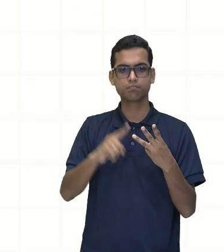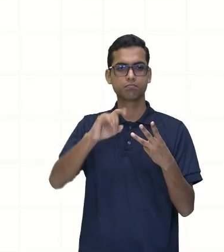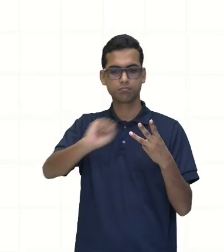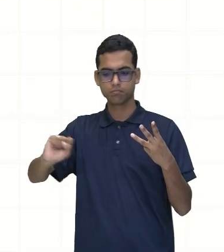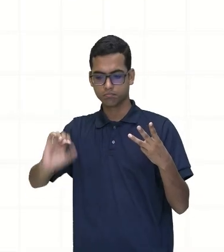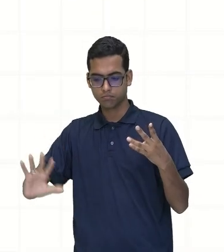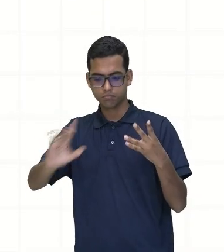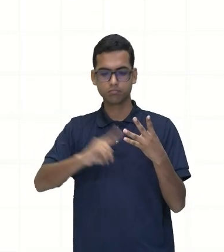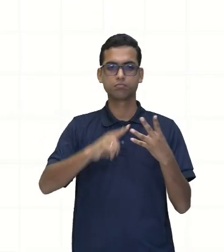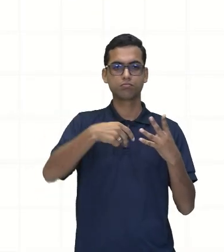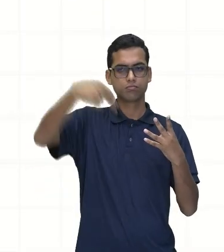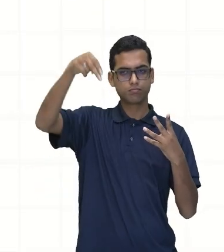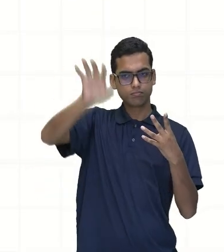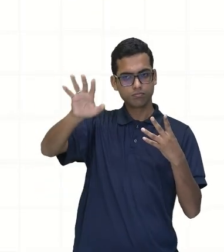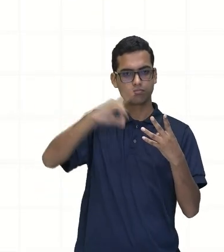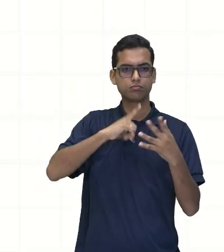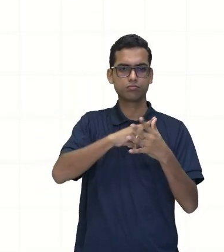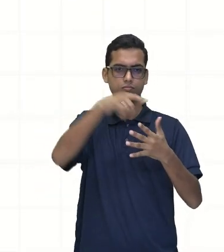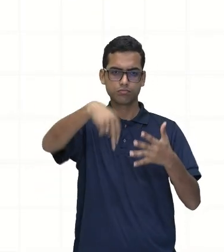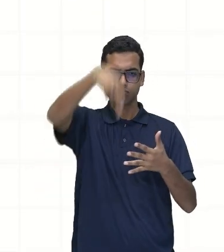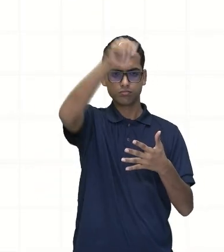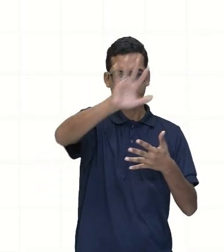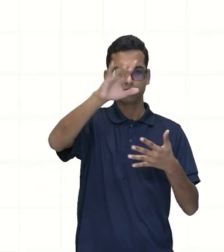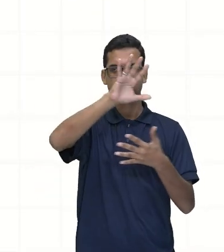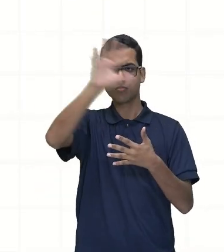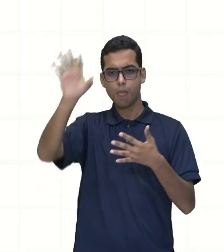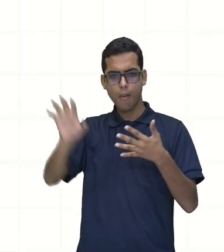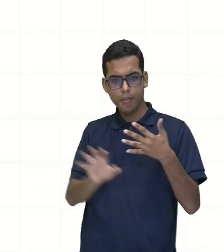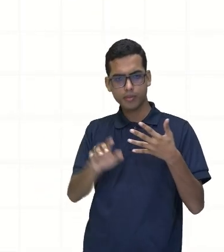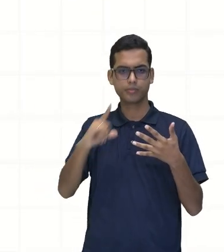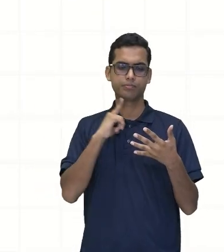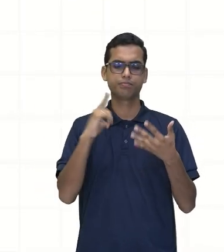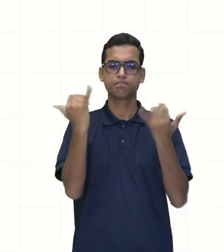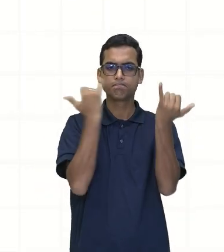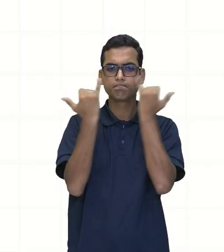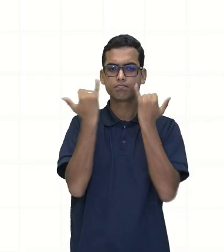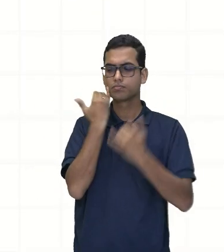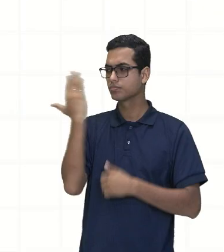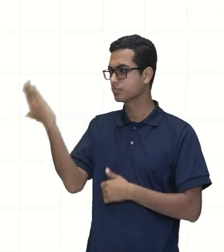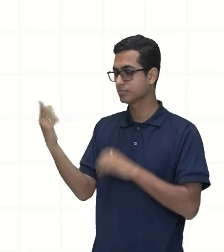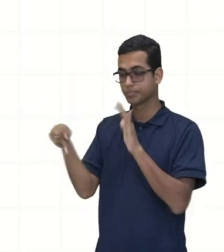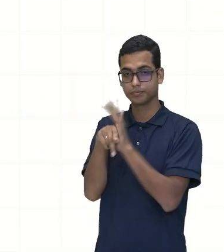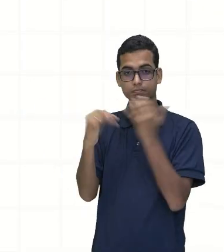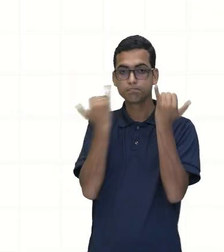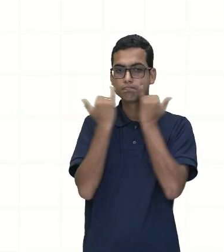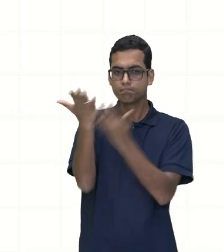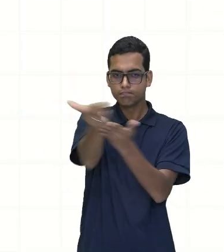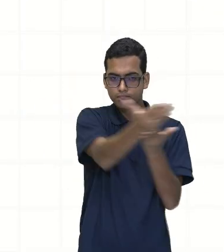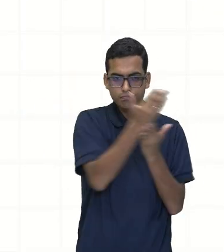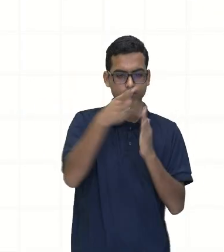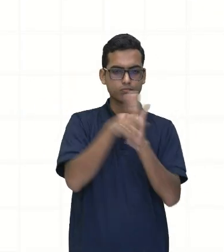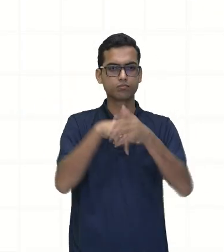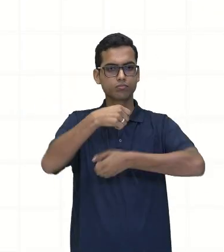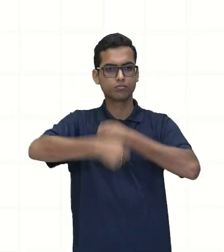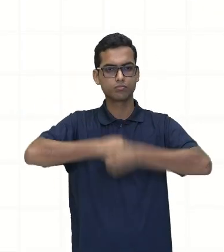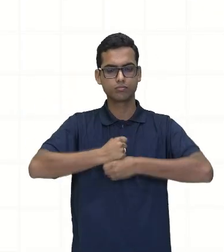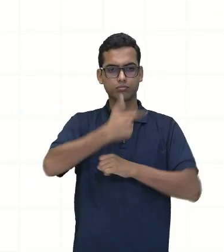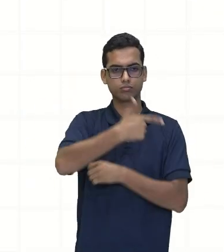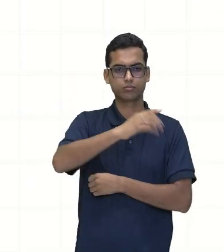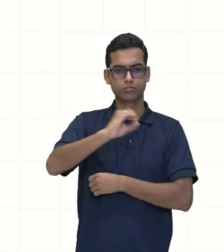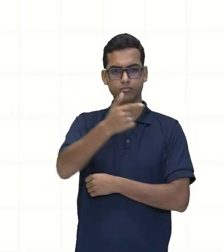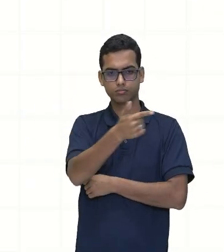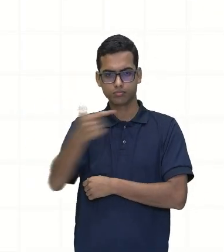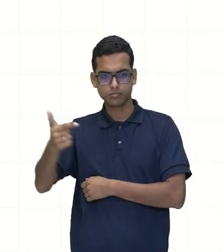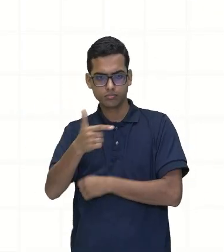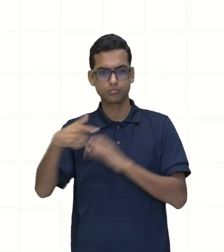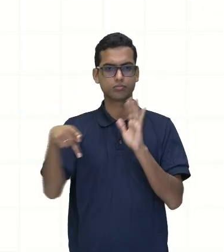dados referentes aí ao censo de 2022, tá bom? Bahia, Maranhão, Minas